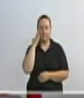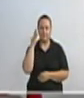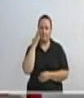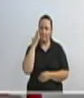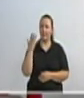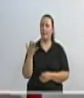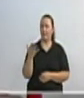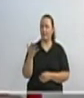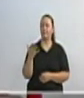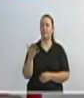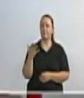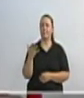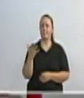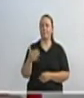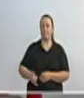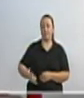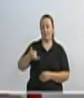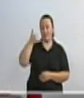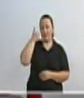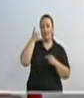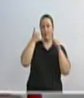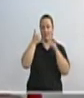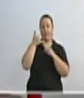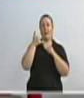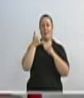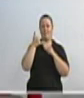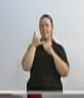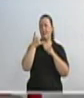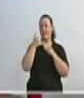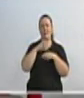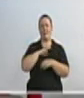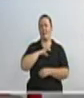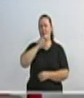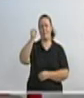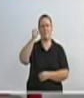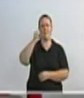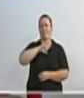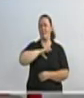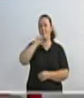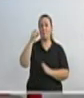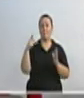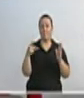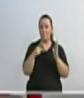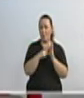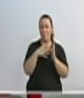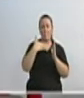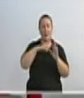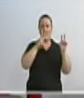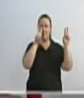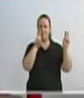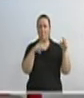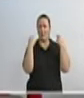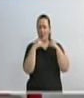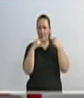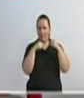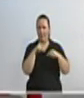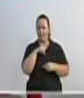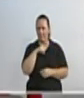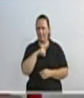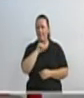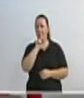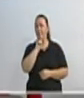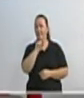As telefonias são campeãs de reclamação em todos os PROCONs do Brasil. Isso precisa ser mudado. A operadora